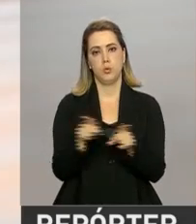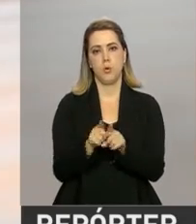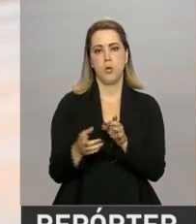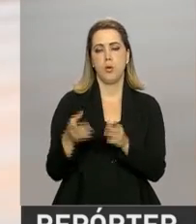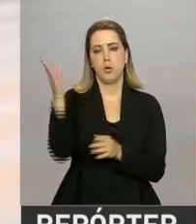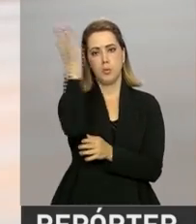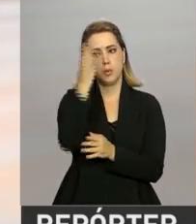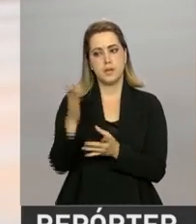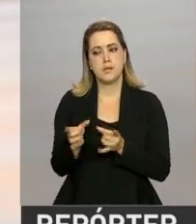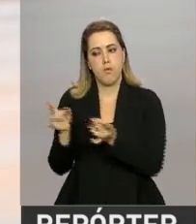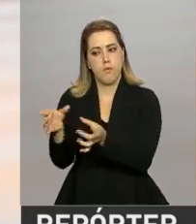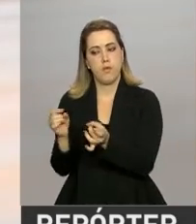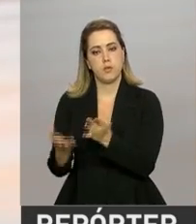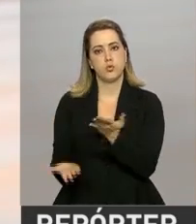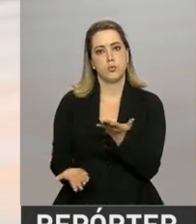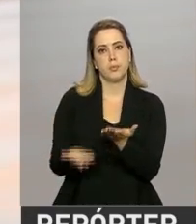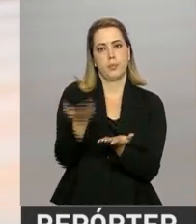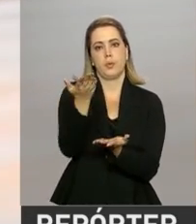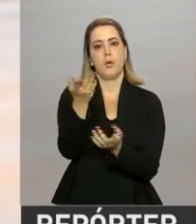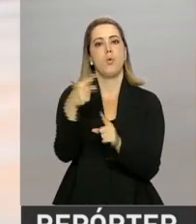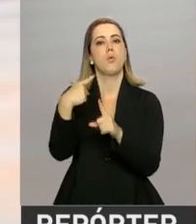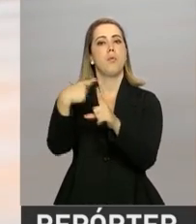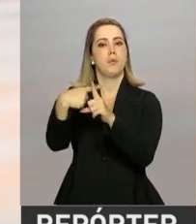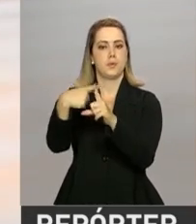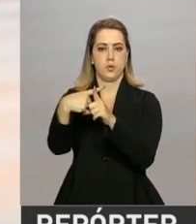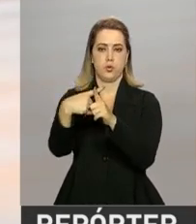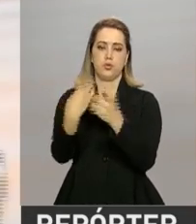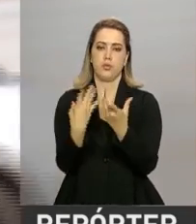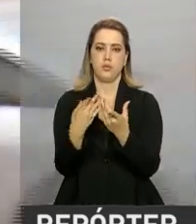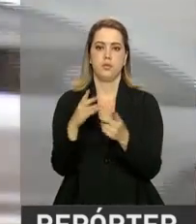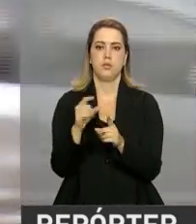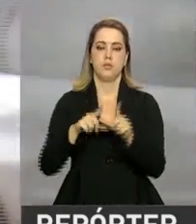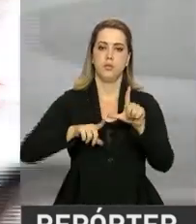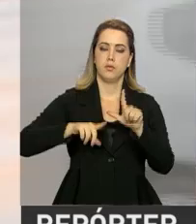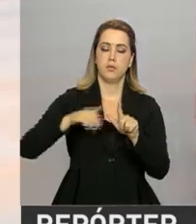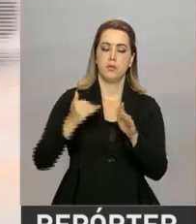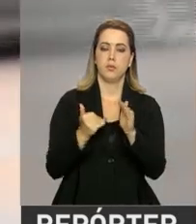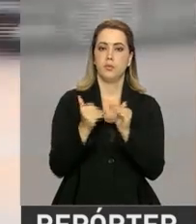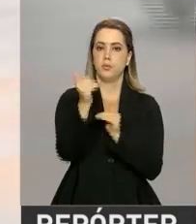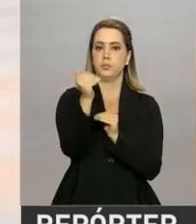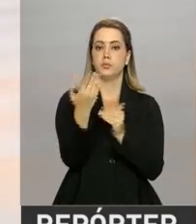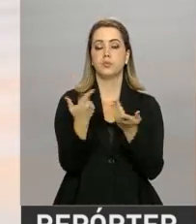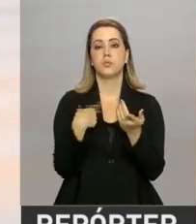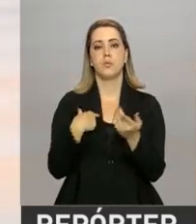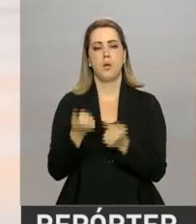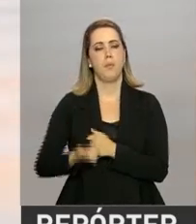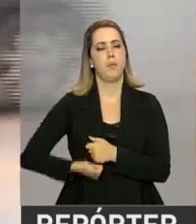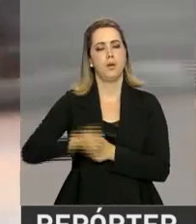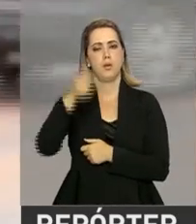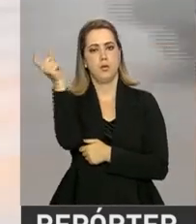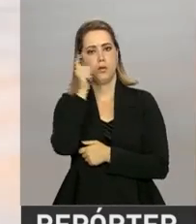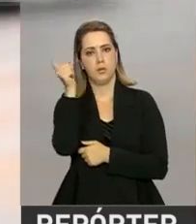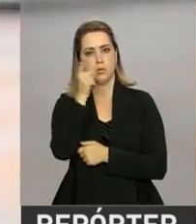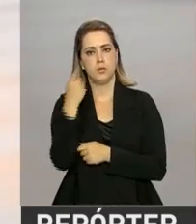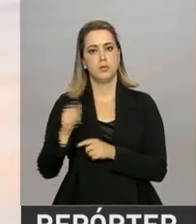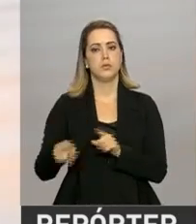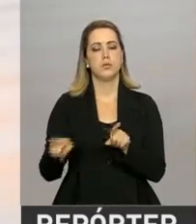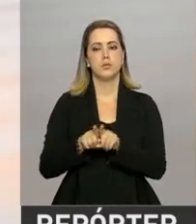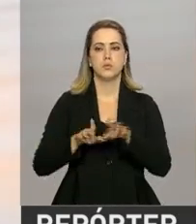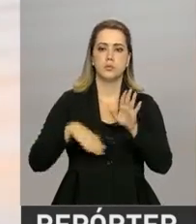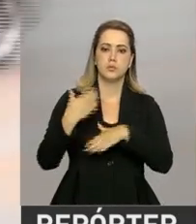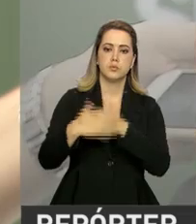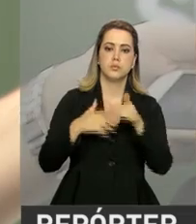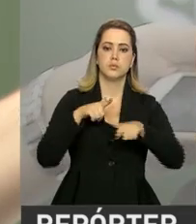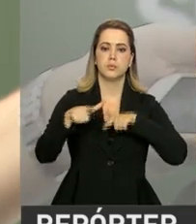que compra esse saldo fica positivo ou seja registra super Avit isso ajuda a atrair investimentos e também a Gerar